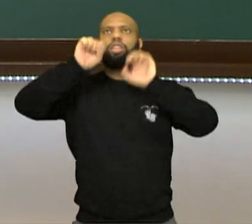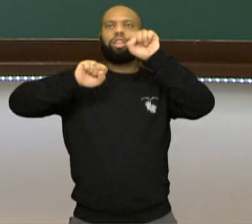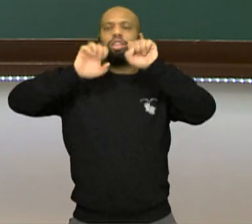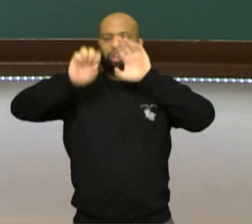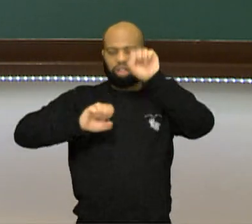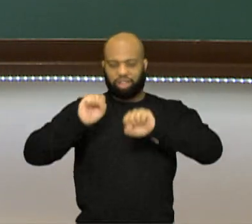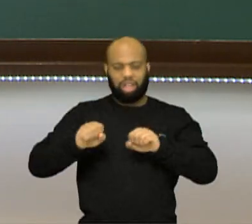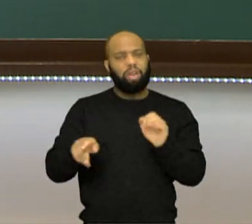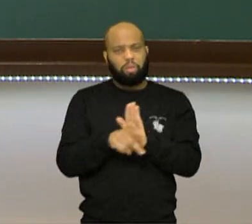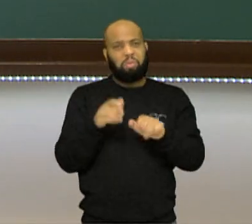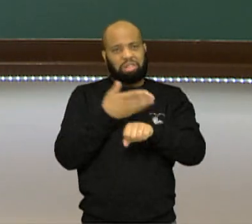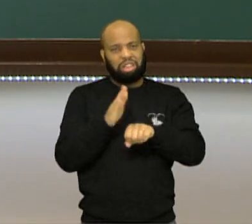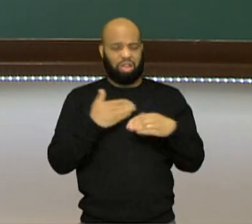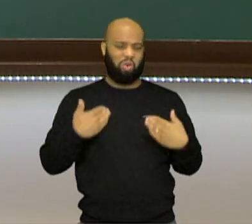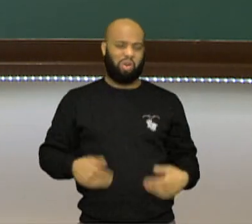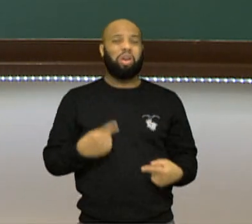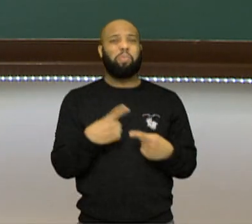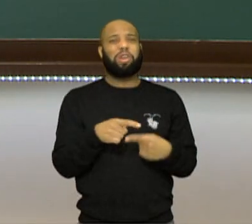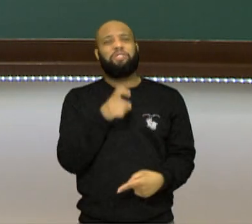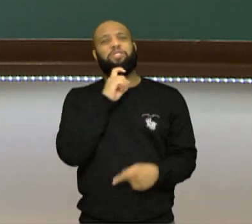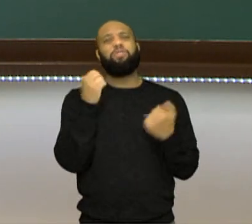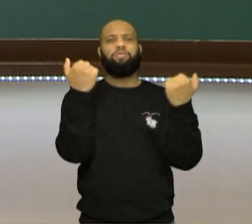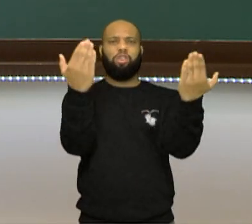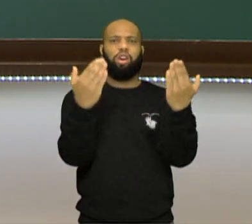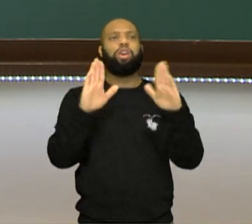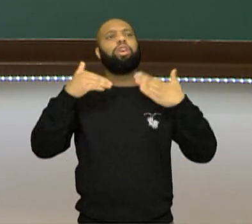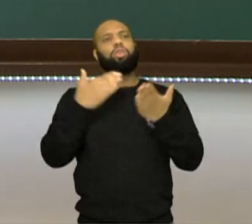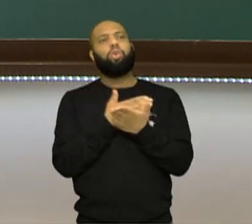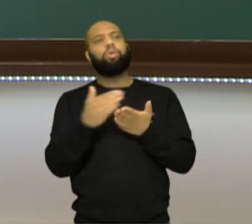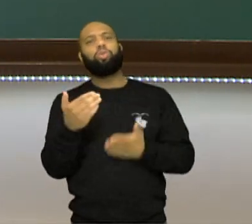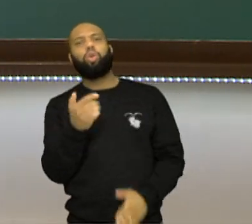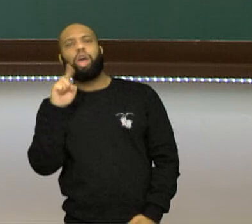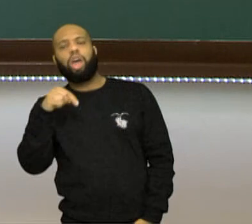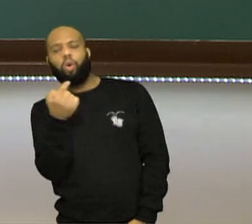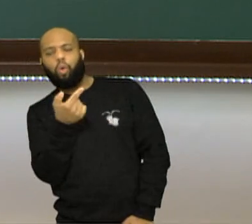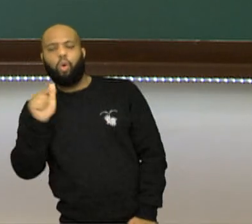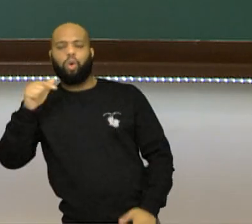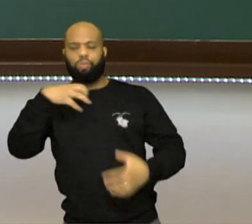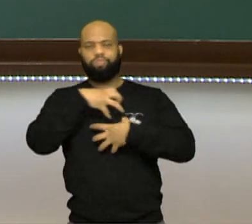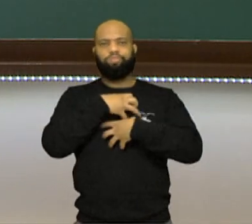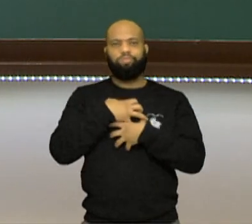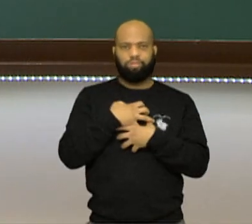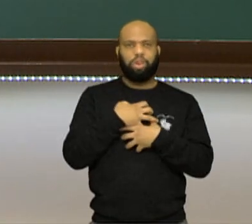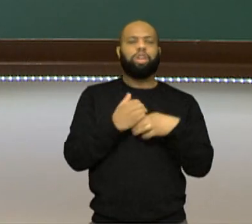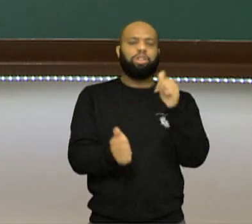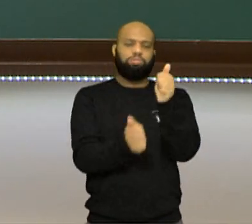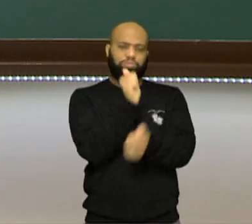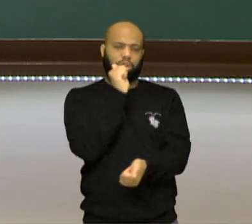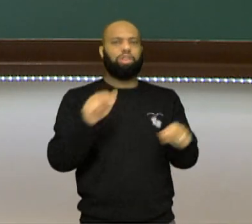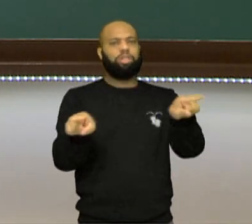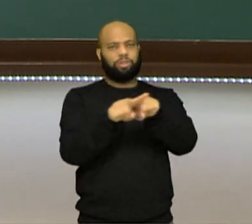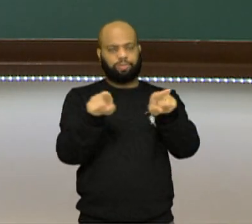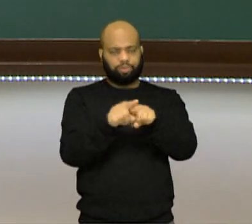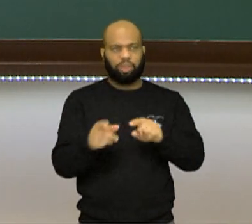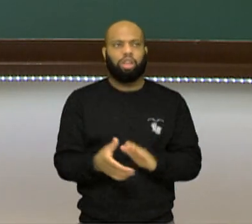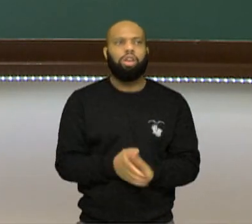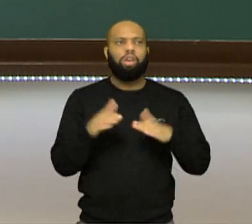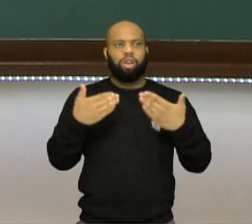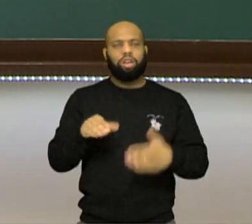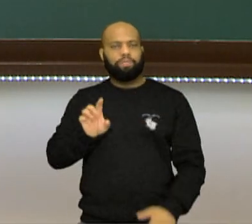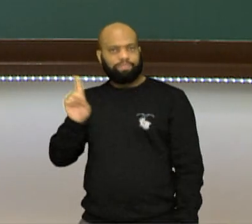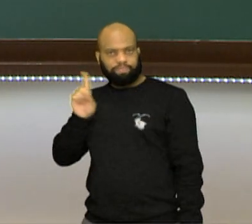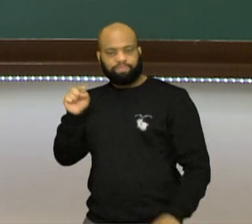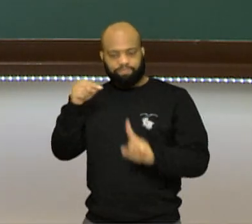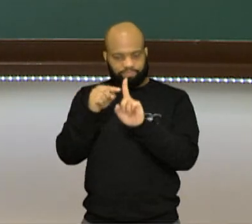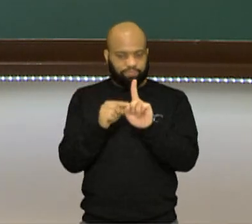pequenas rochas. E isso acabou se tornando um outro esporte, uma outra modalidade de escalada, tá? Então a escalada